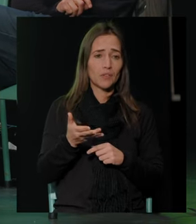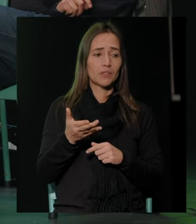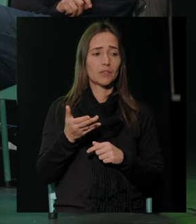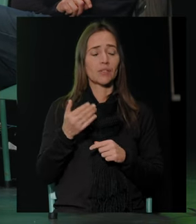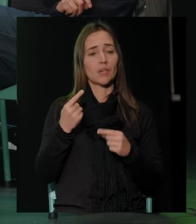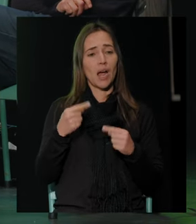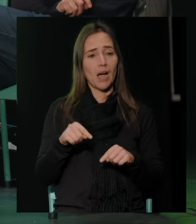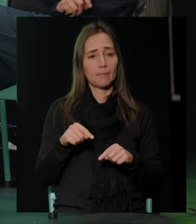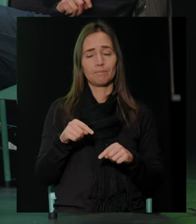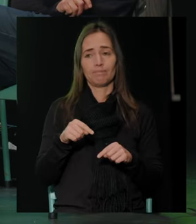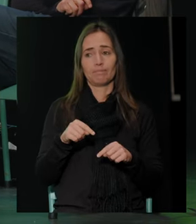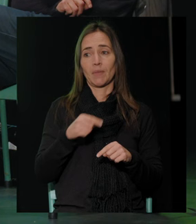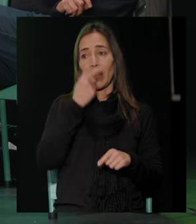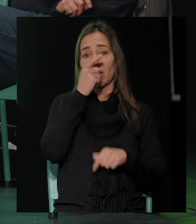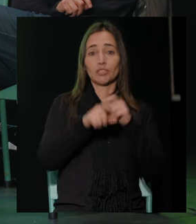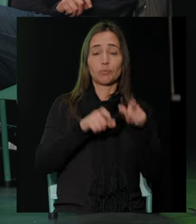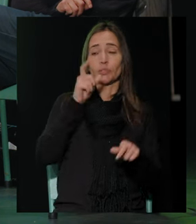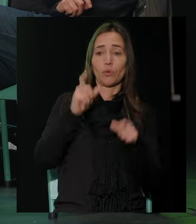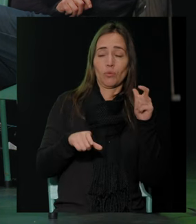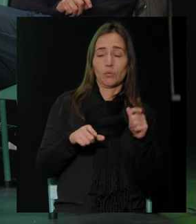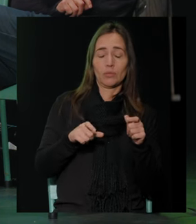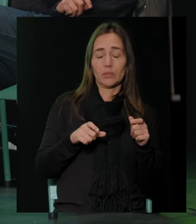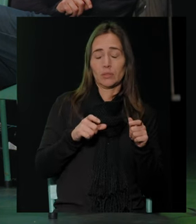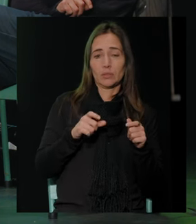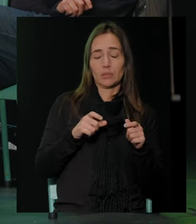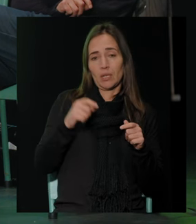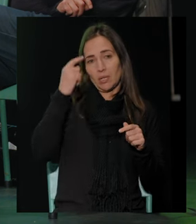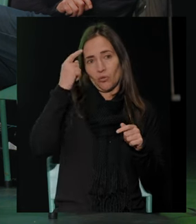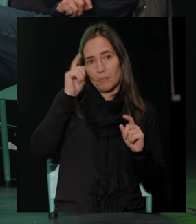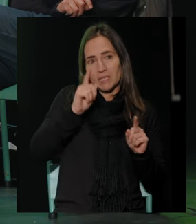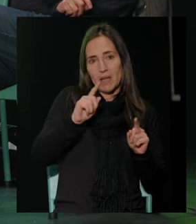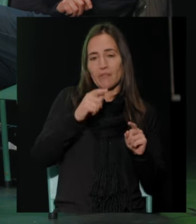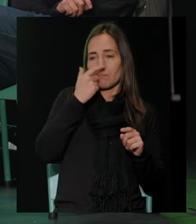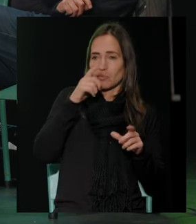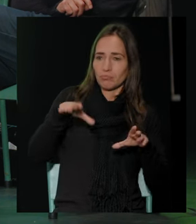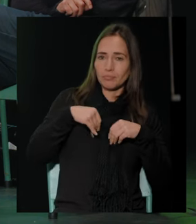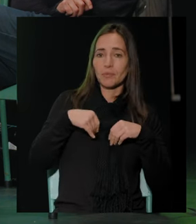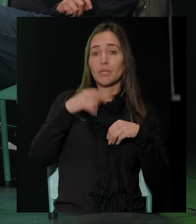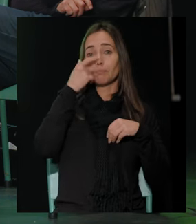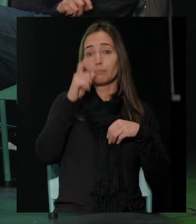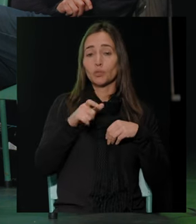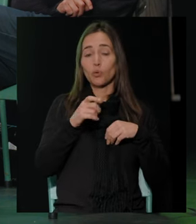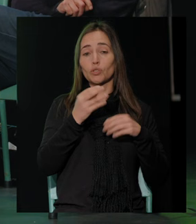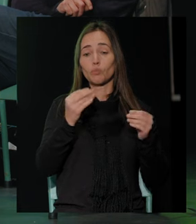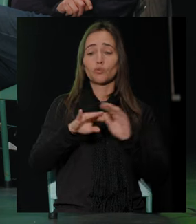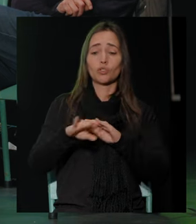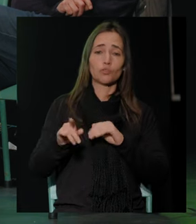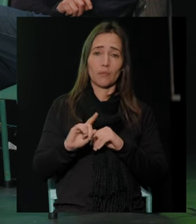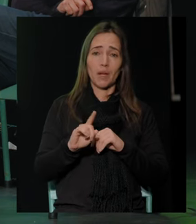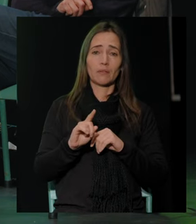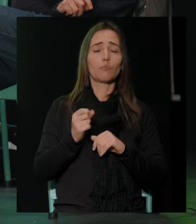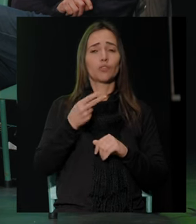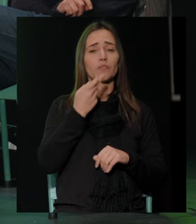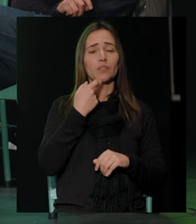palco nas pessoas mais insuspeitas? Já encontrei muitas pessoas que até nem são de direita sequer, mas que me dizem muitas